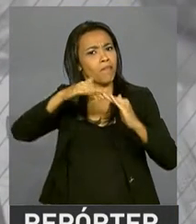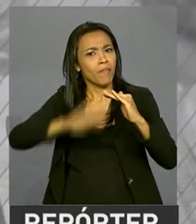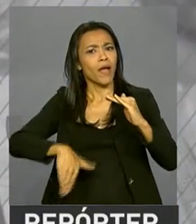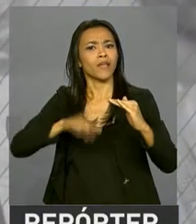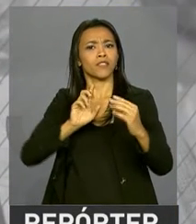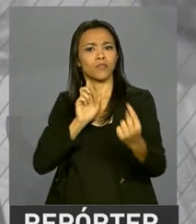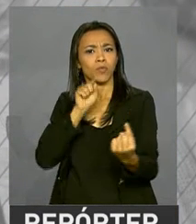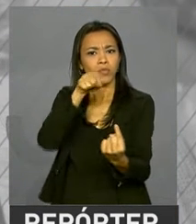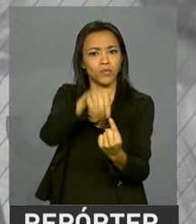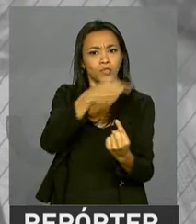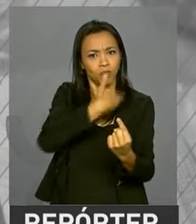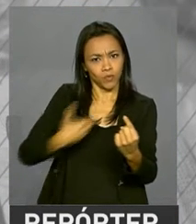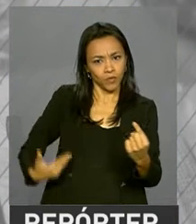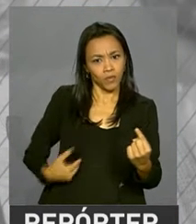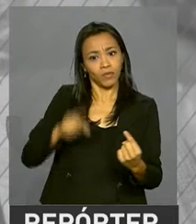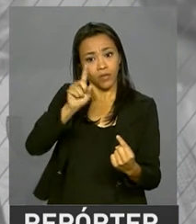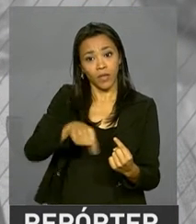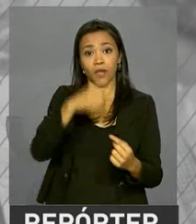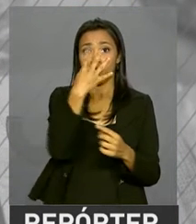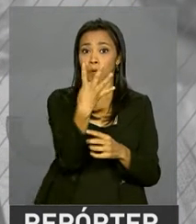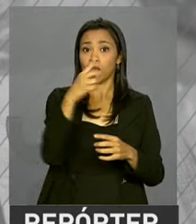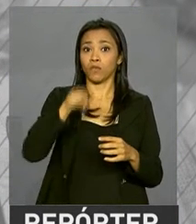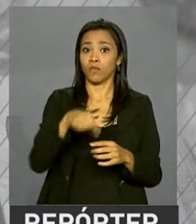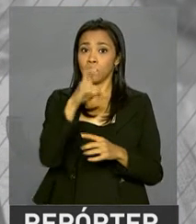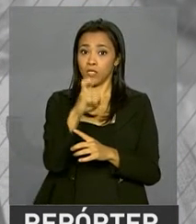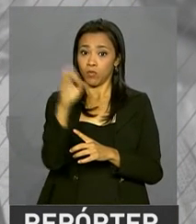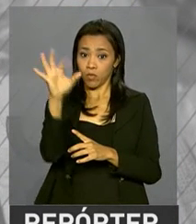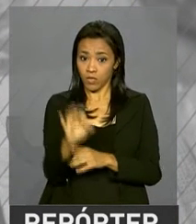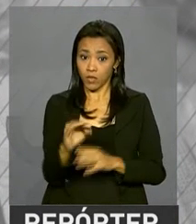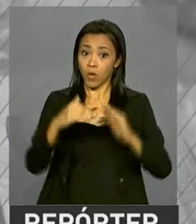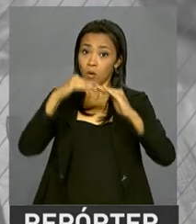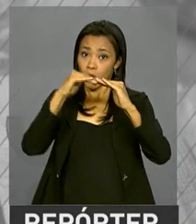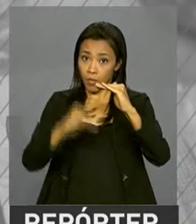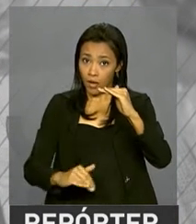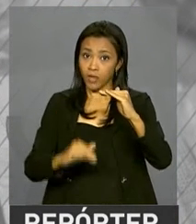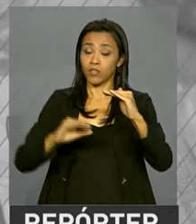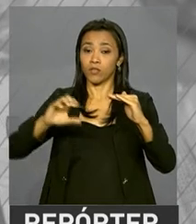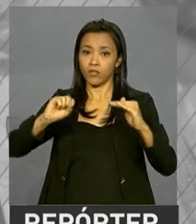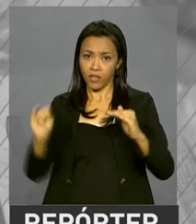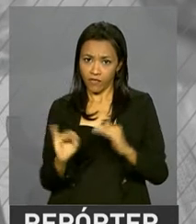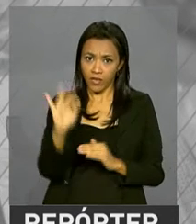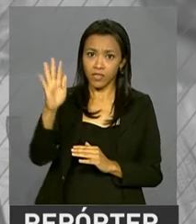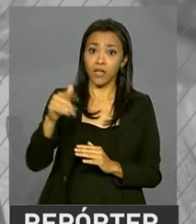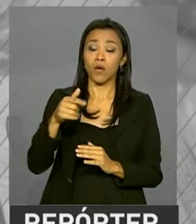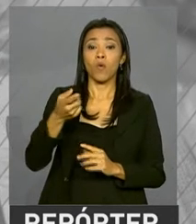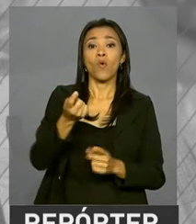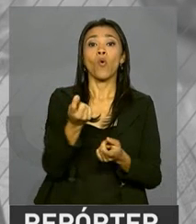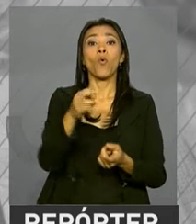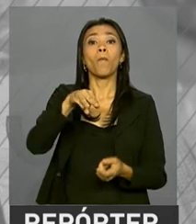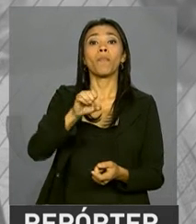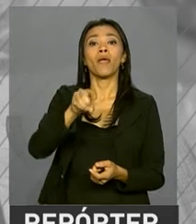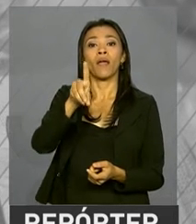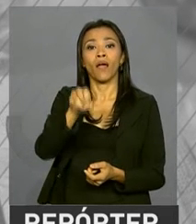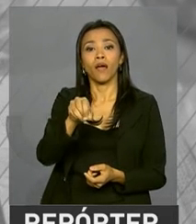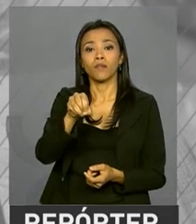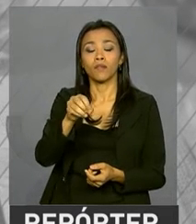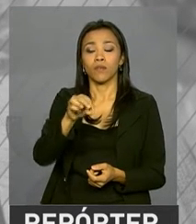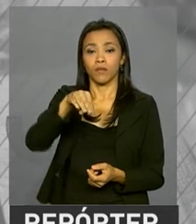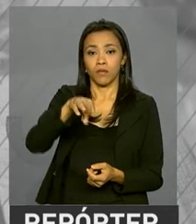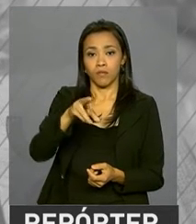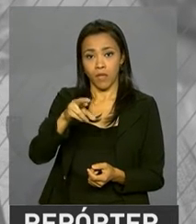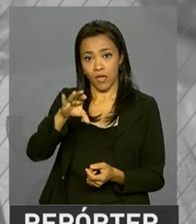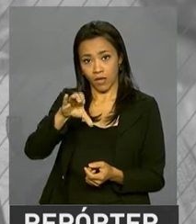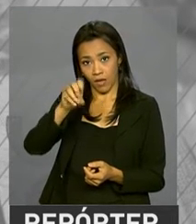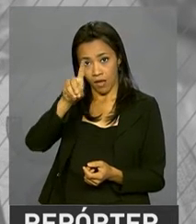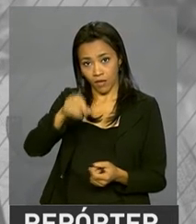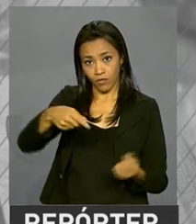da meta que é de 4 6 por cento com a queda da inflação as projeções do mercado financeiro mostram uma redução na taxa